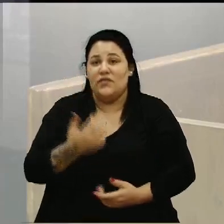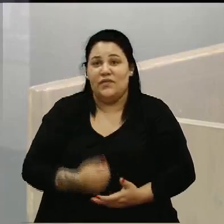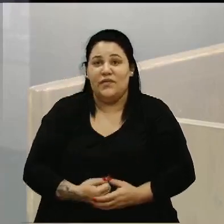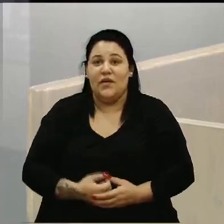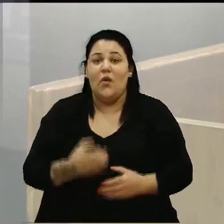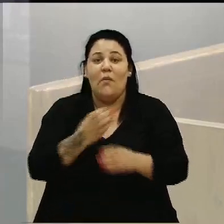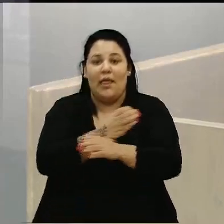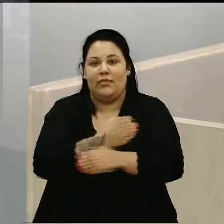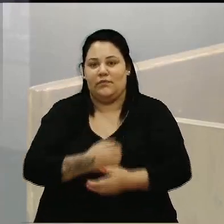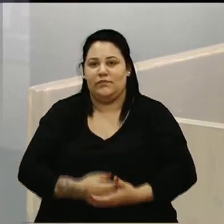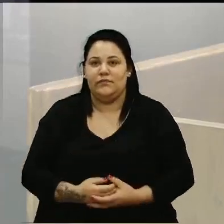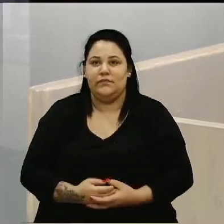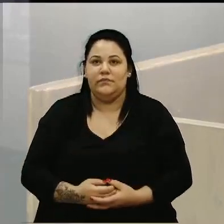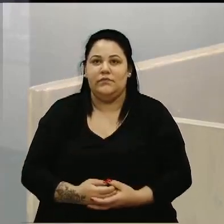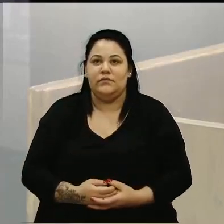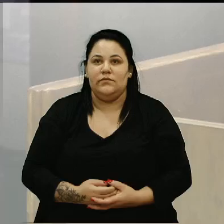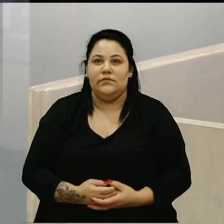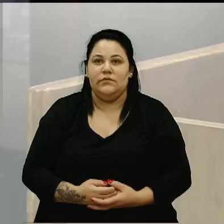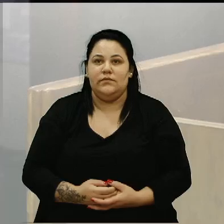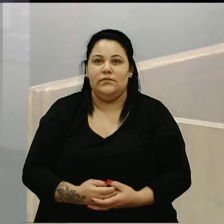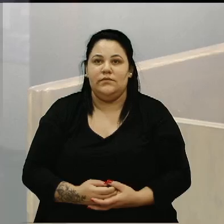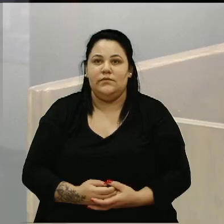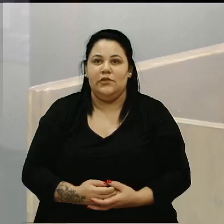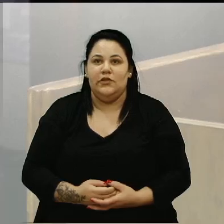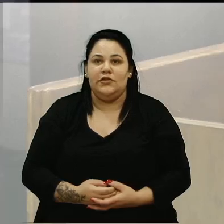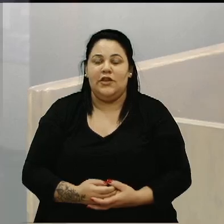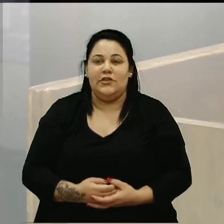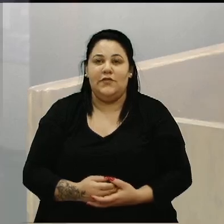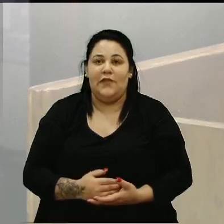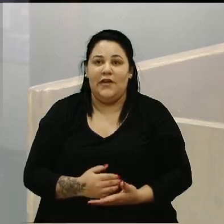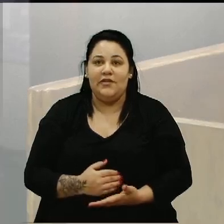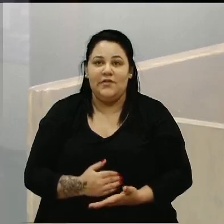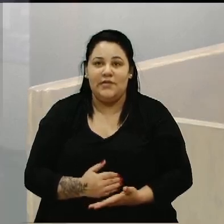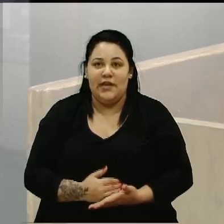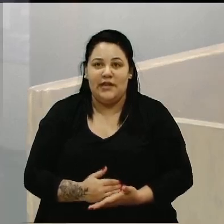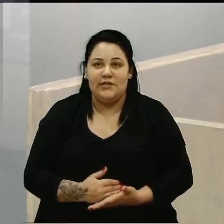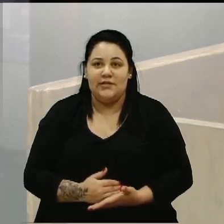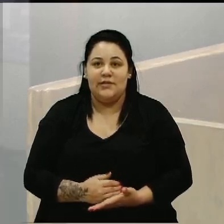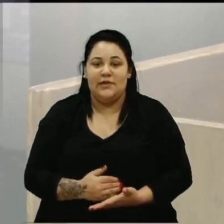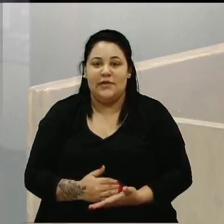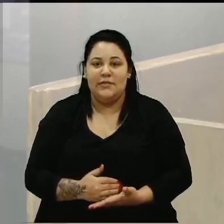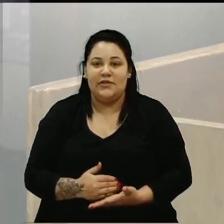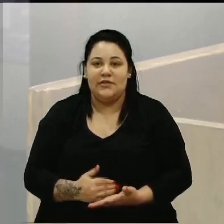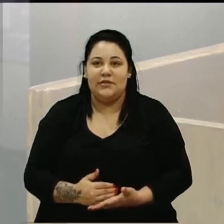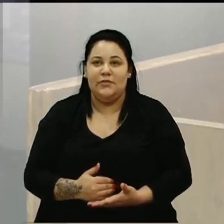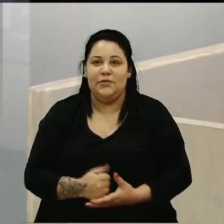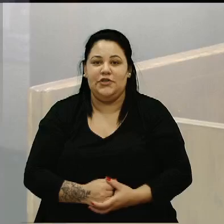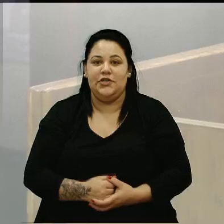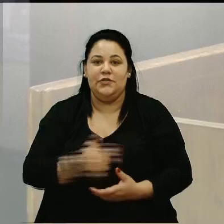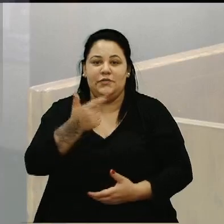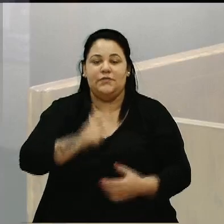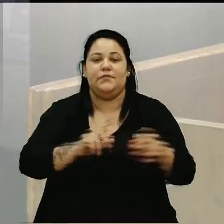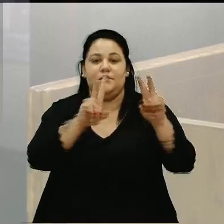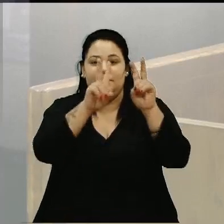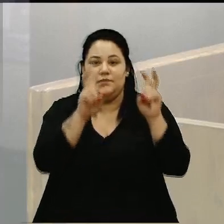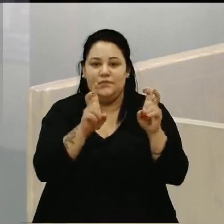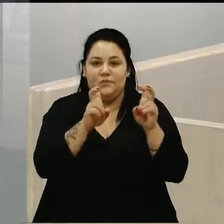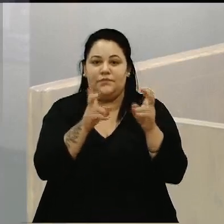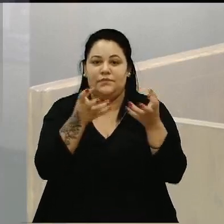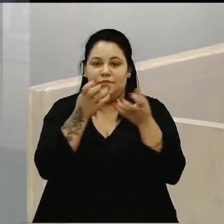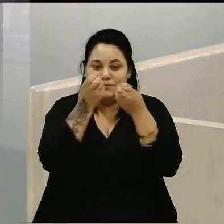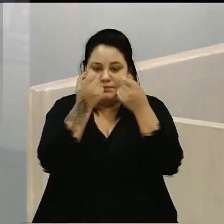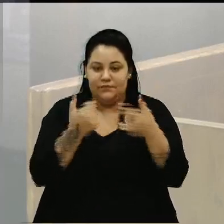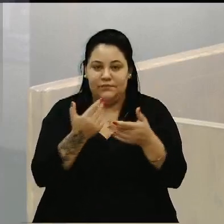completo. Mas um outro assunto que eu quero trazer aqui para os colegas, e eu tenho certeza que muitos dos senhores e